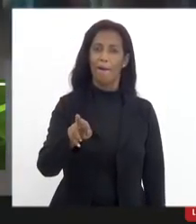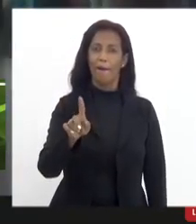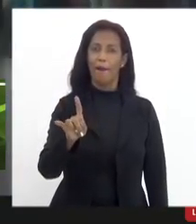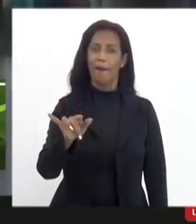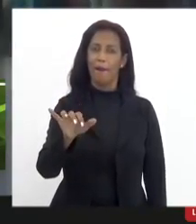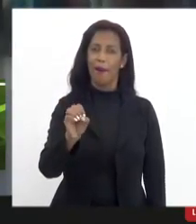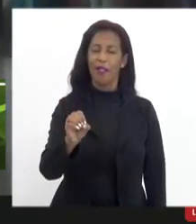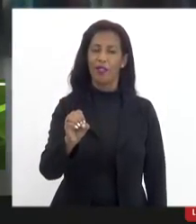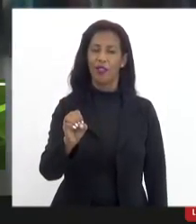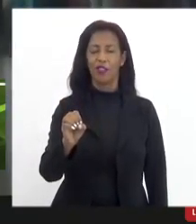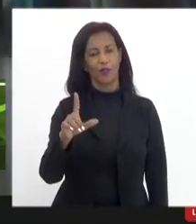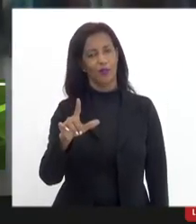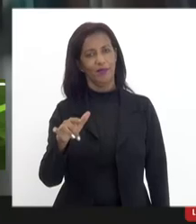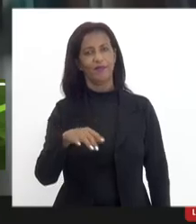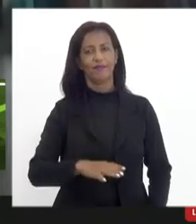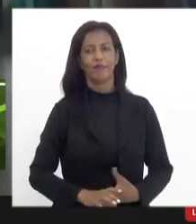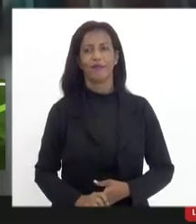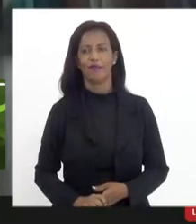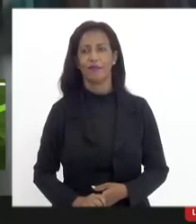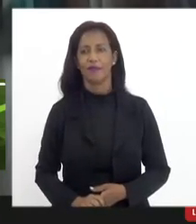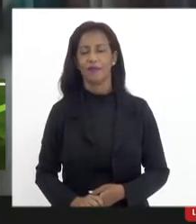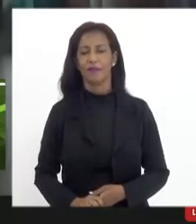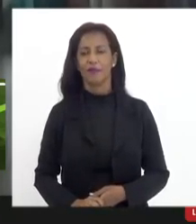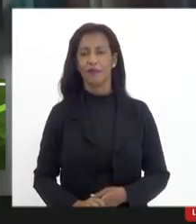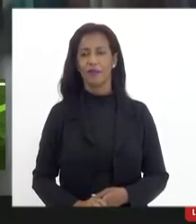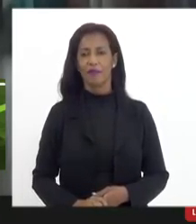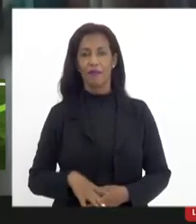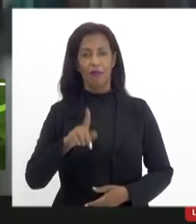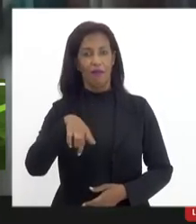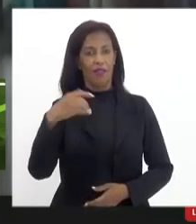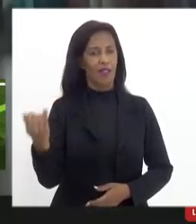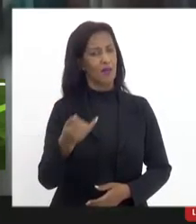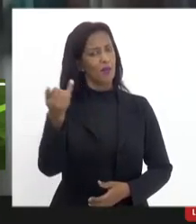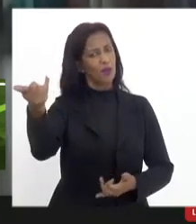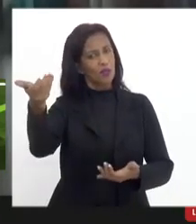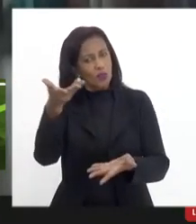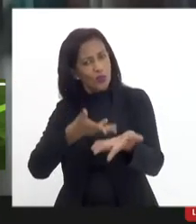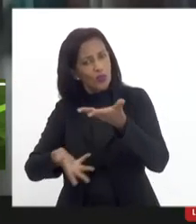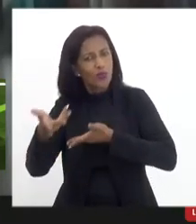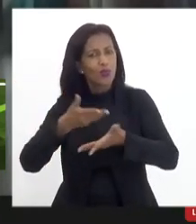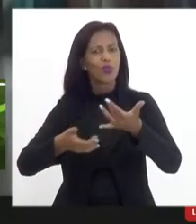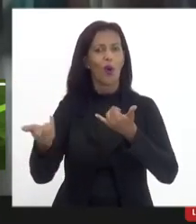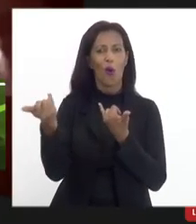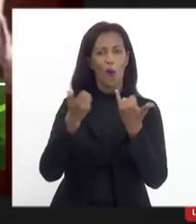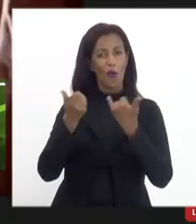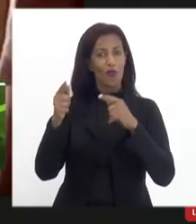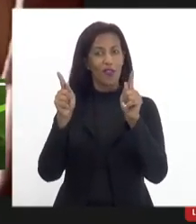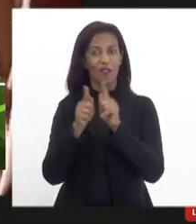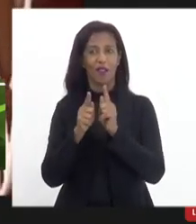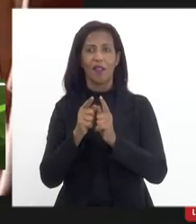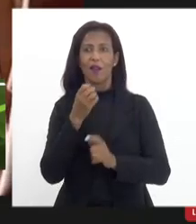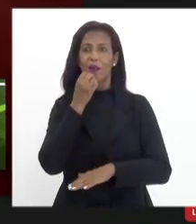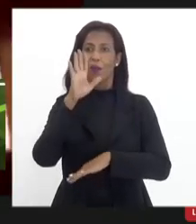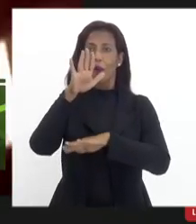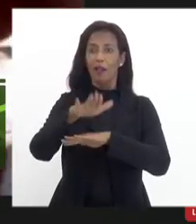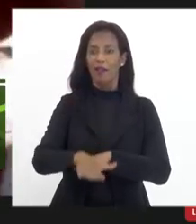Tarituba, Paraty, Rio de Janeiro. É importante ouvir o mestre Boa Pardinho.